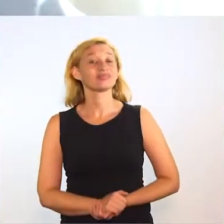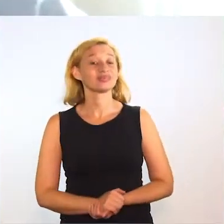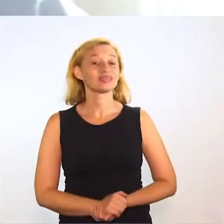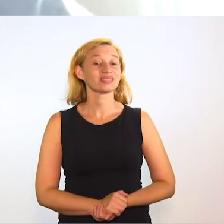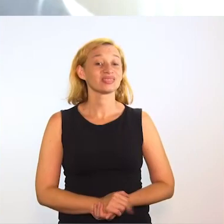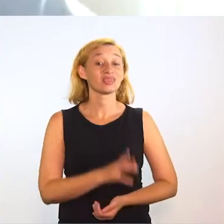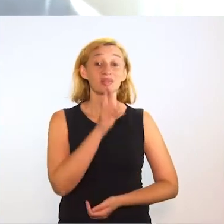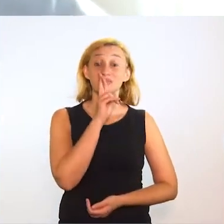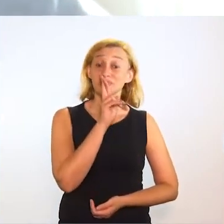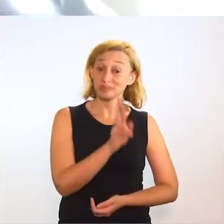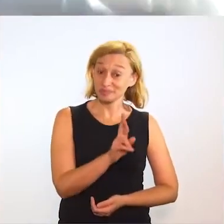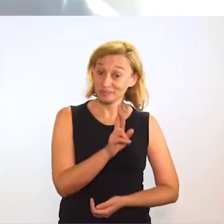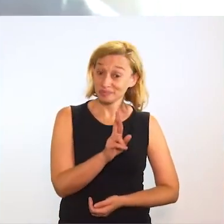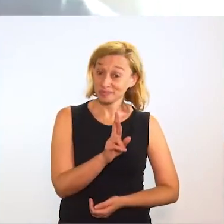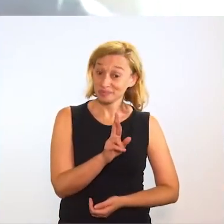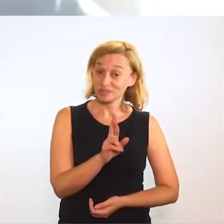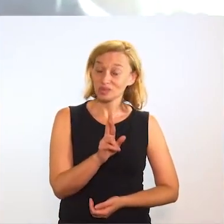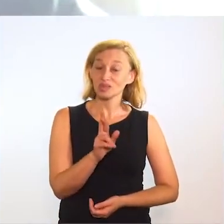vi com